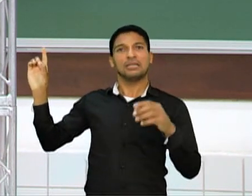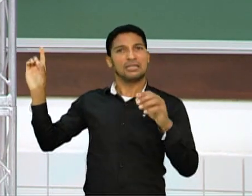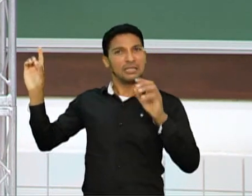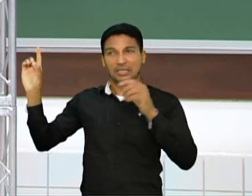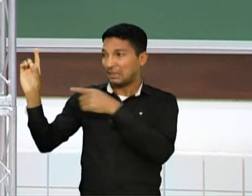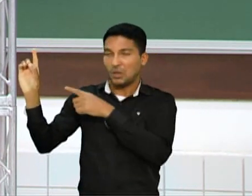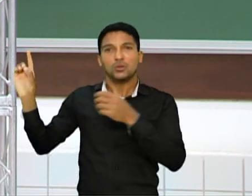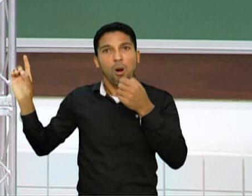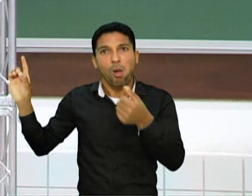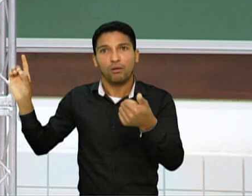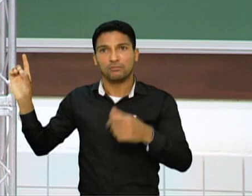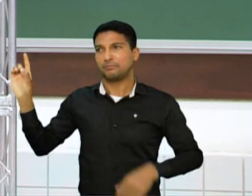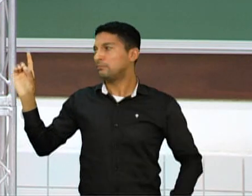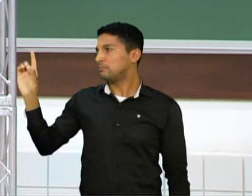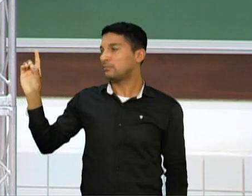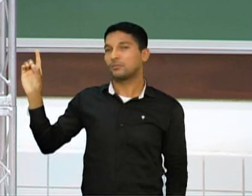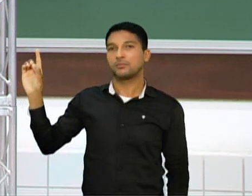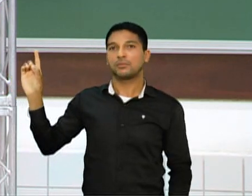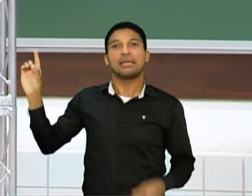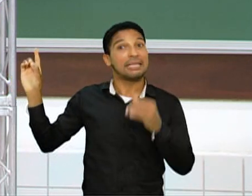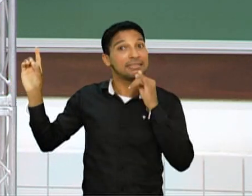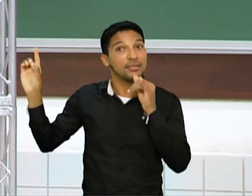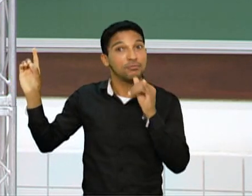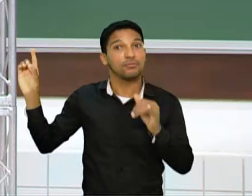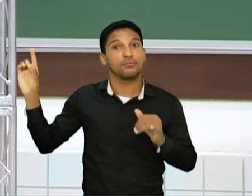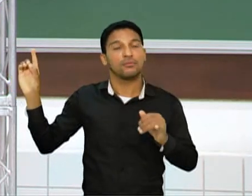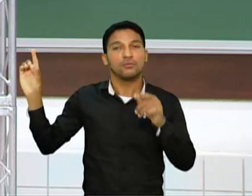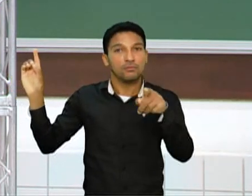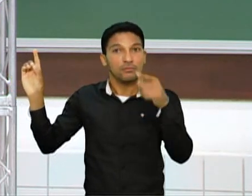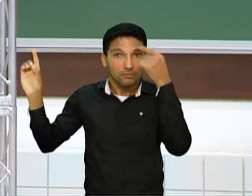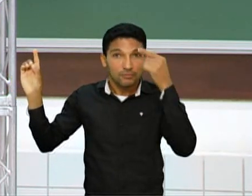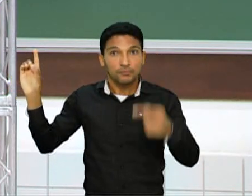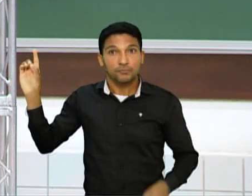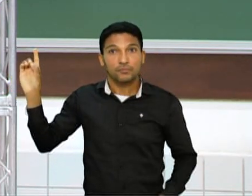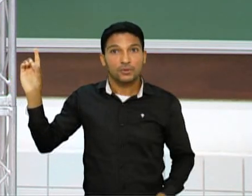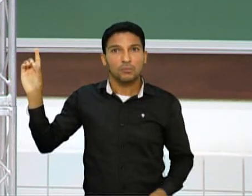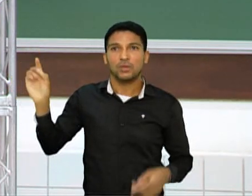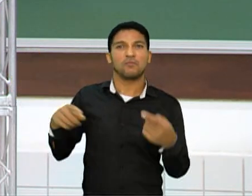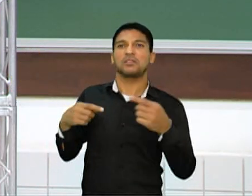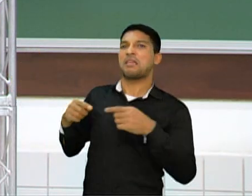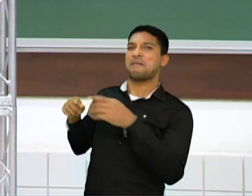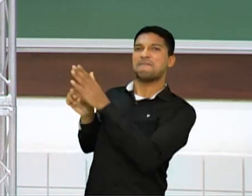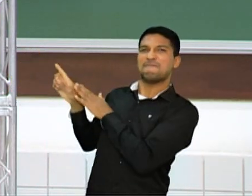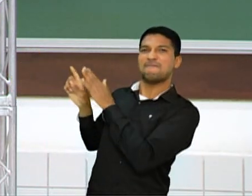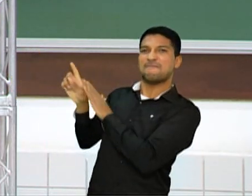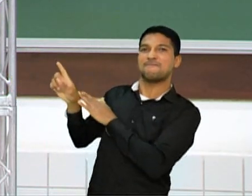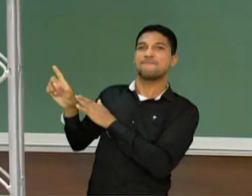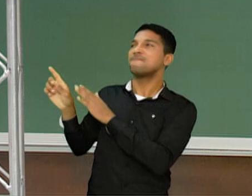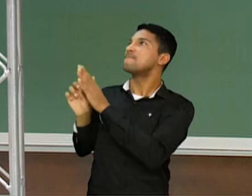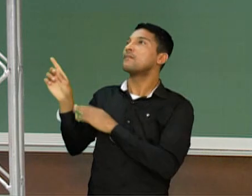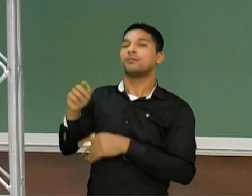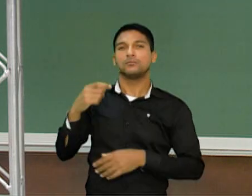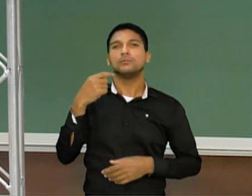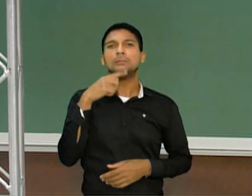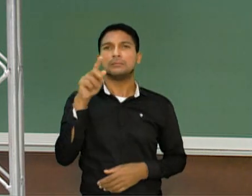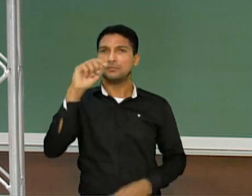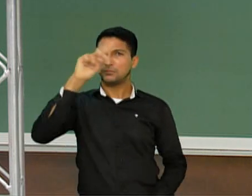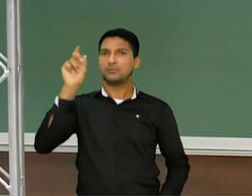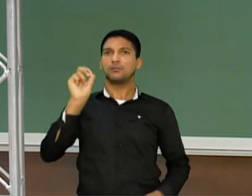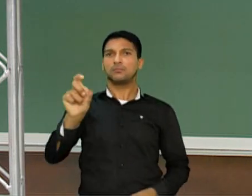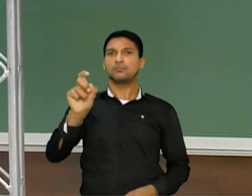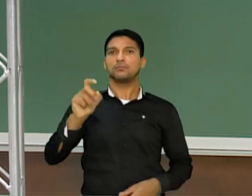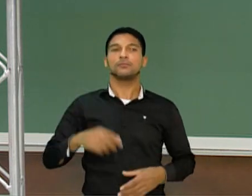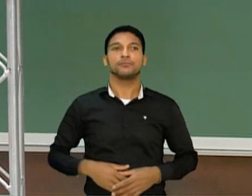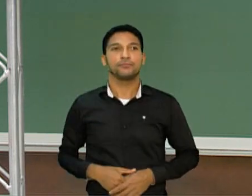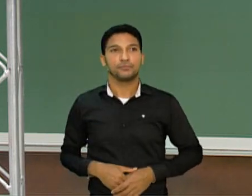Então, a partir do momento que eu constato racionalmente a existência de Deus, eu descrevo a prova ontológica de Deus.